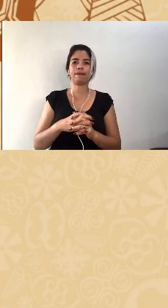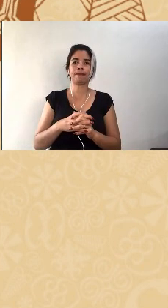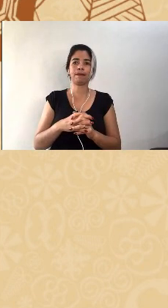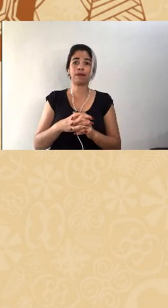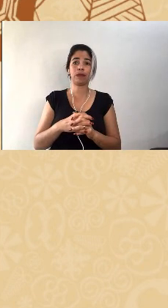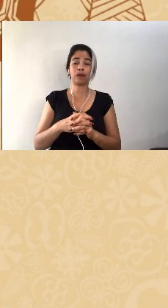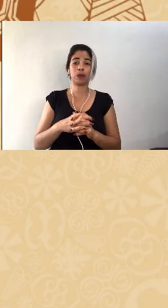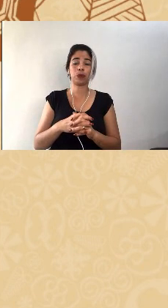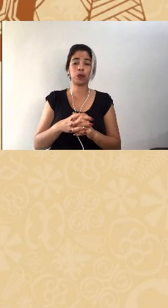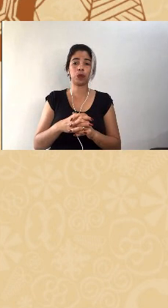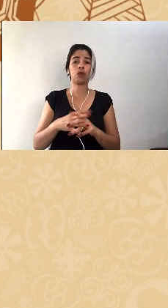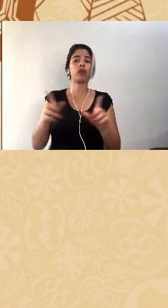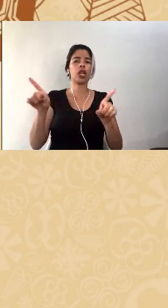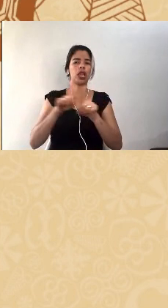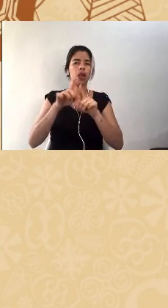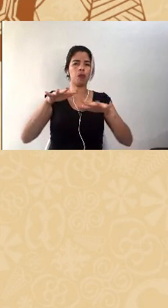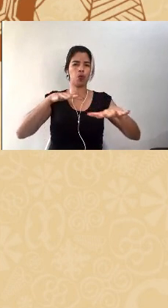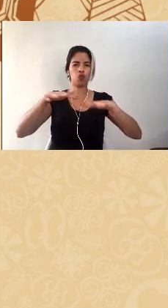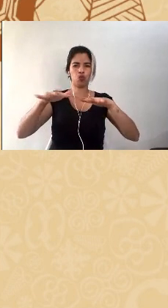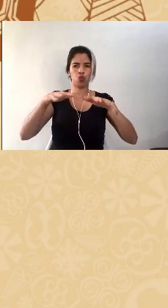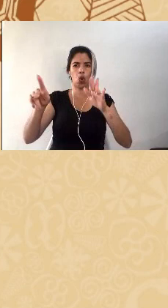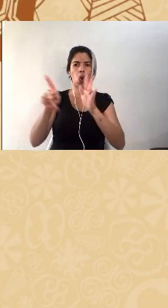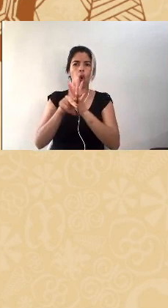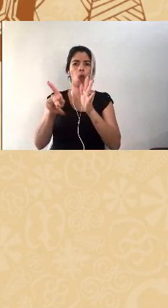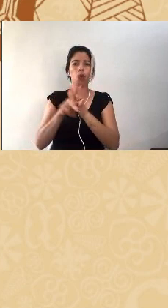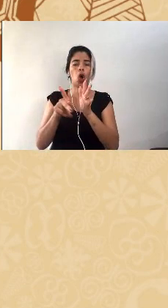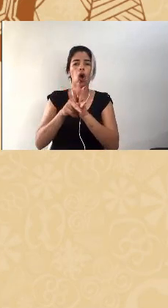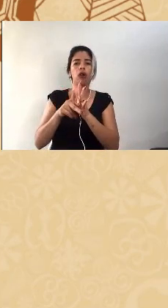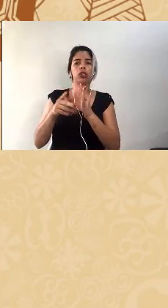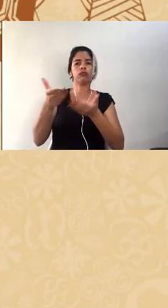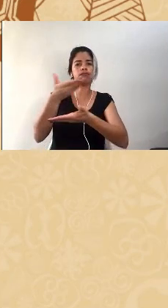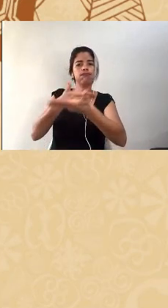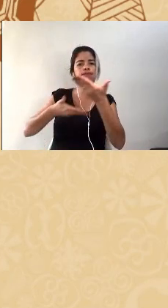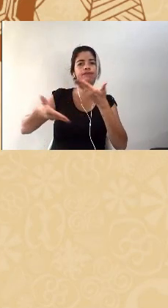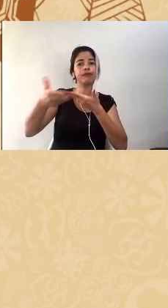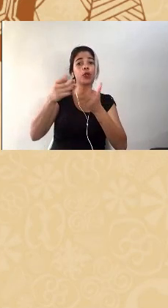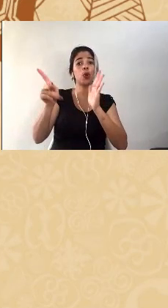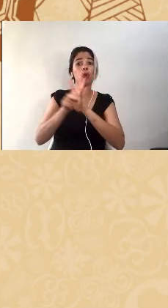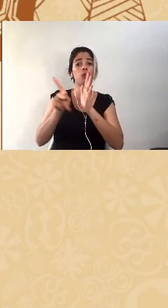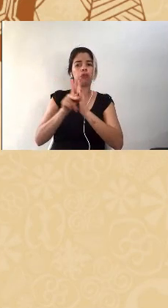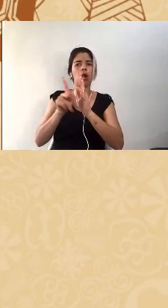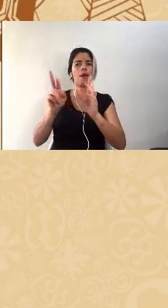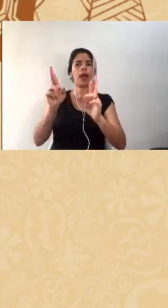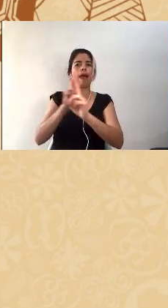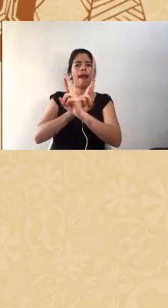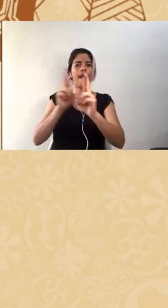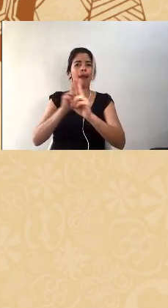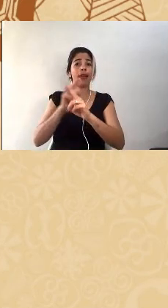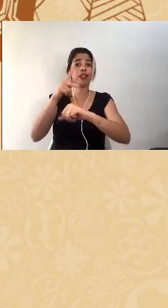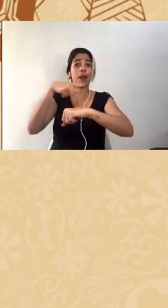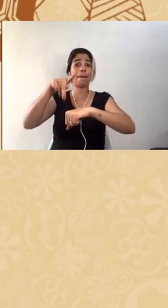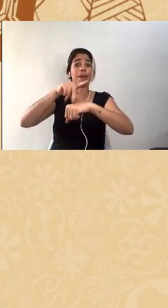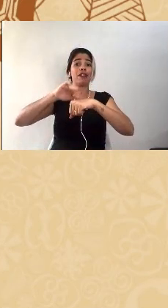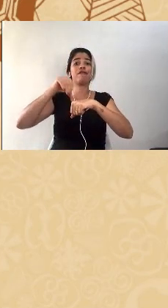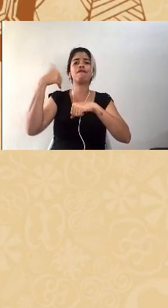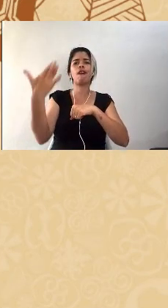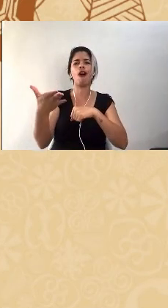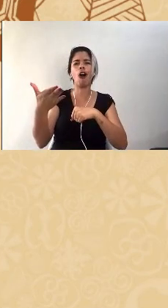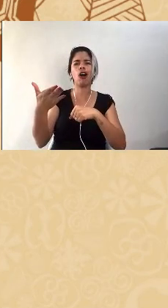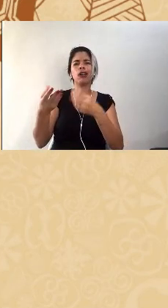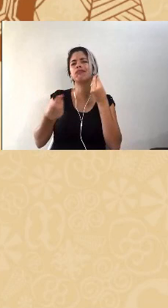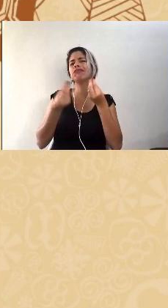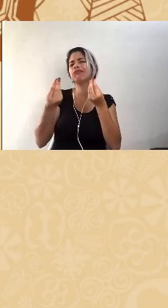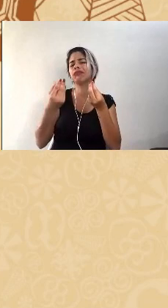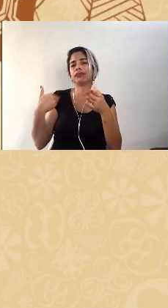Vão passar pelo movimento de advocacia institucional e aí articulações em redes internacionais, participando das conferências,